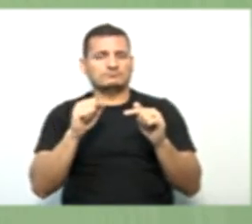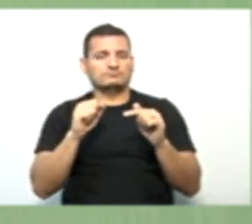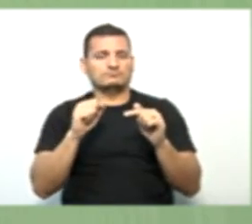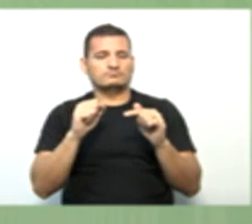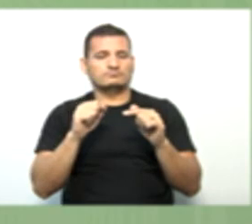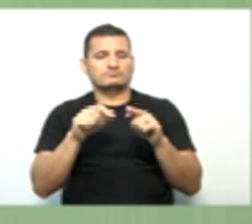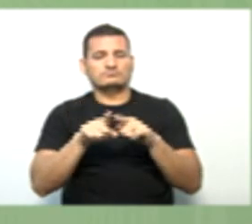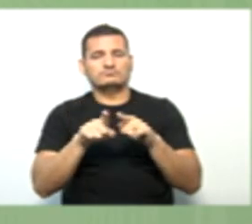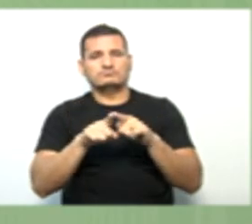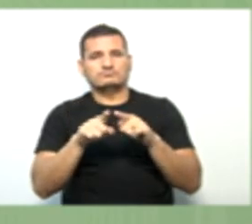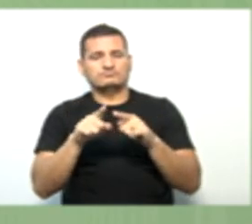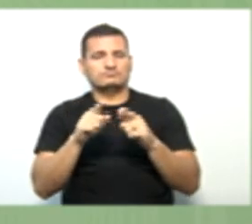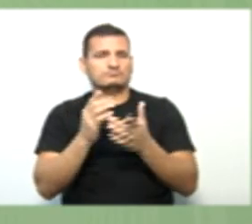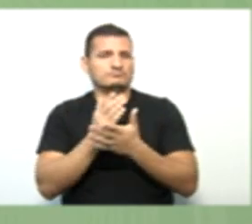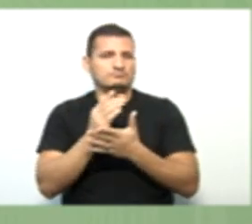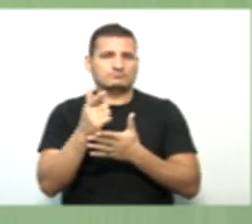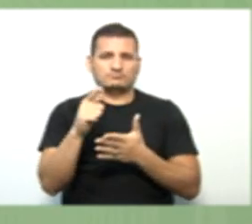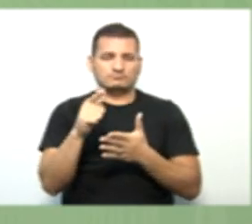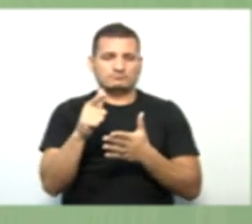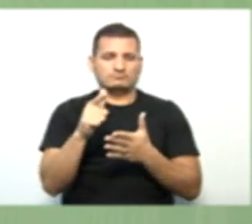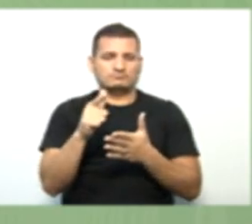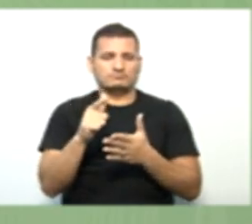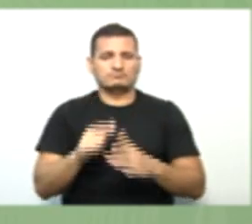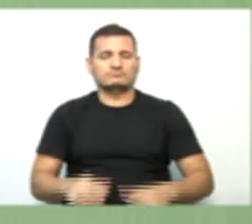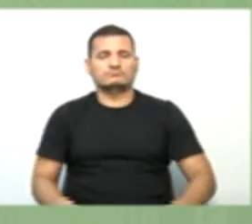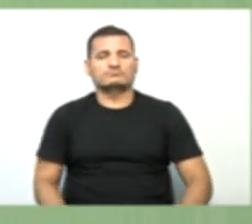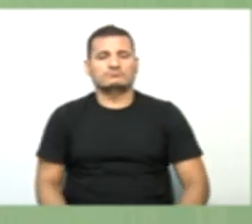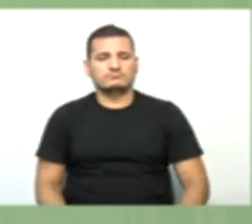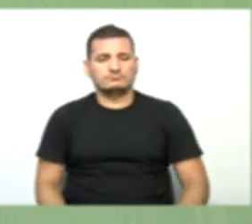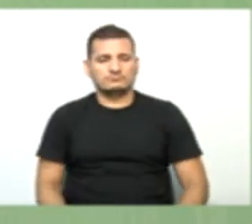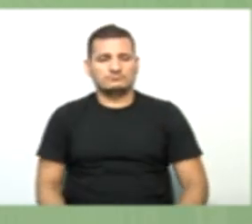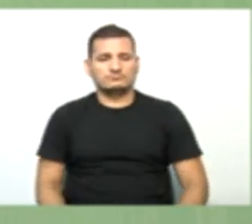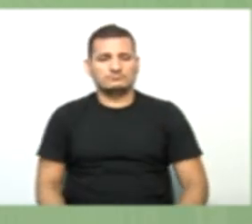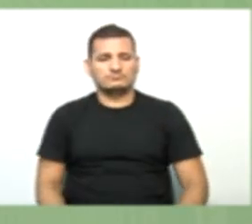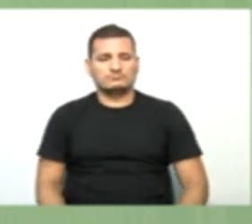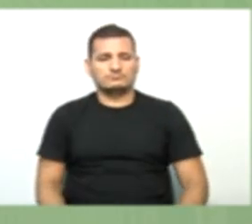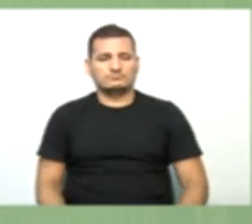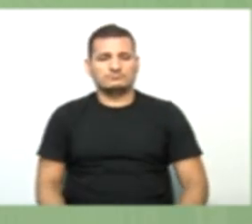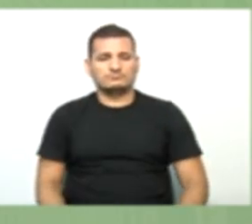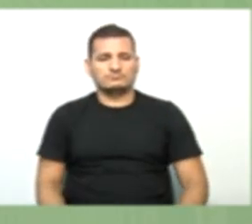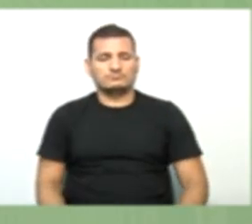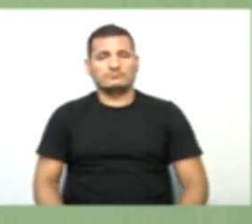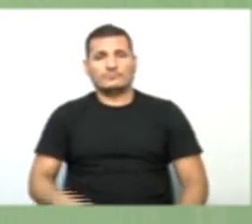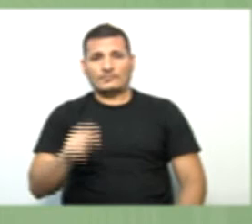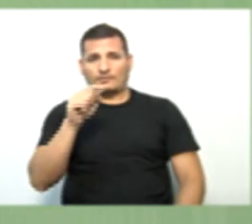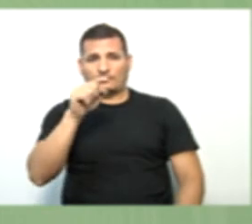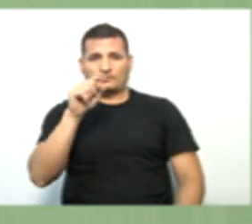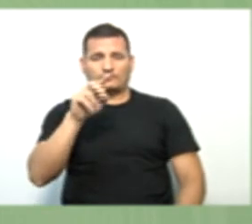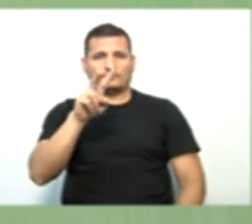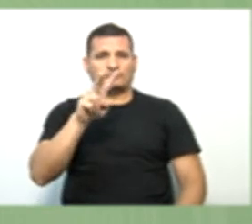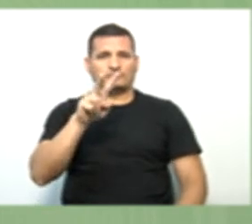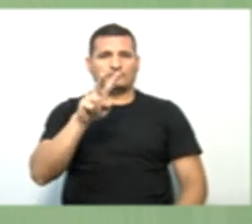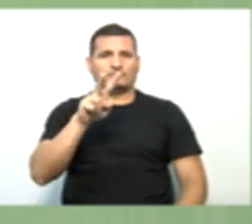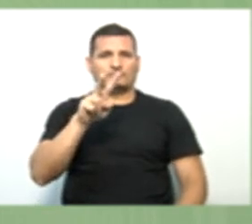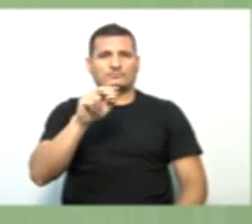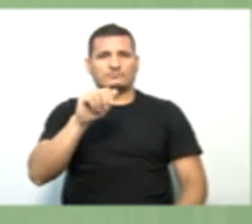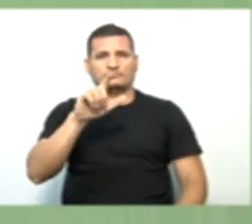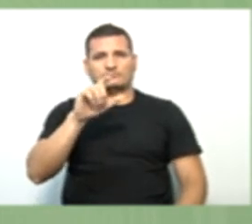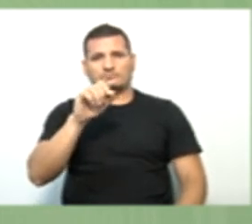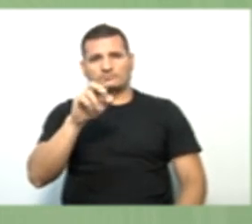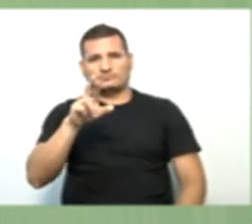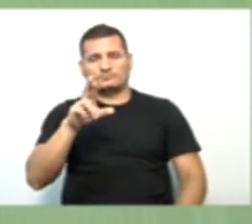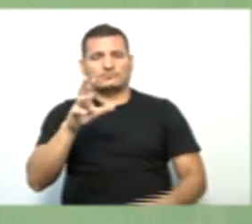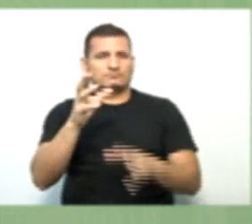o nome de procedimento, uma função sem return. Então esse valor aqui é um valor que vai ser calculado através desses